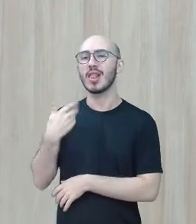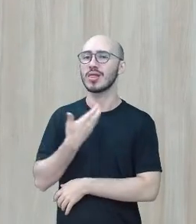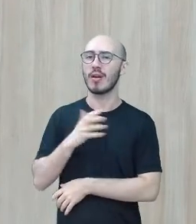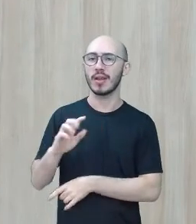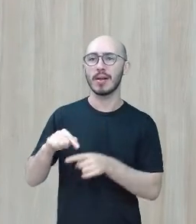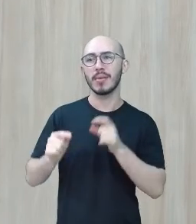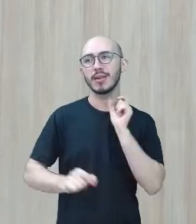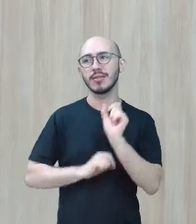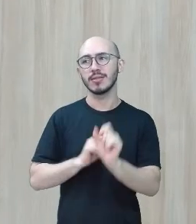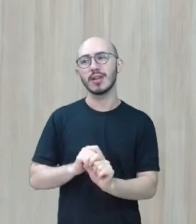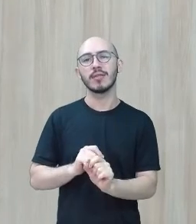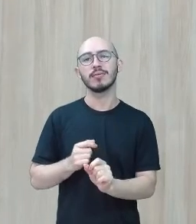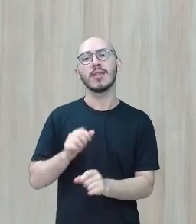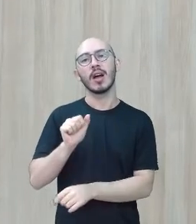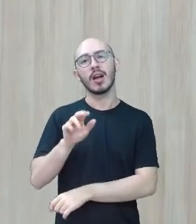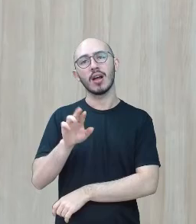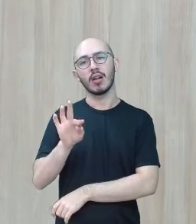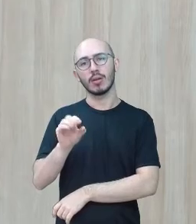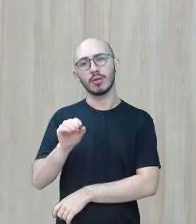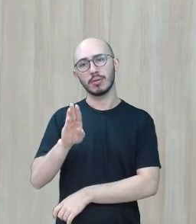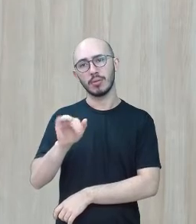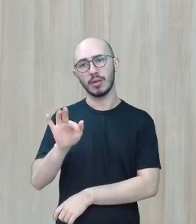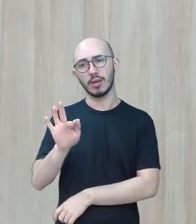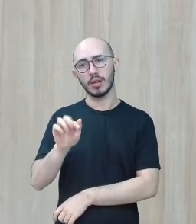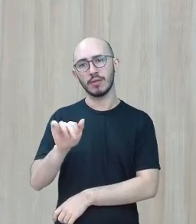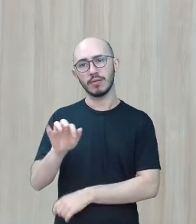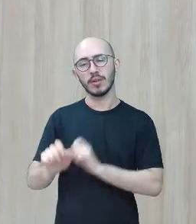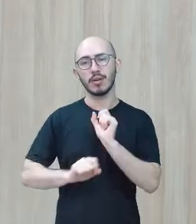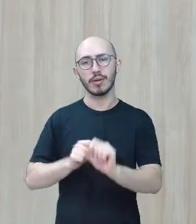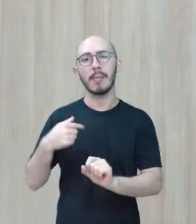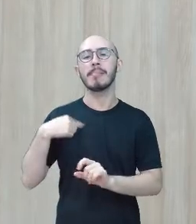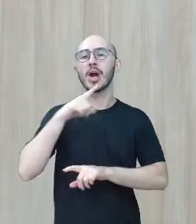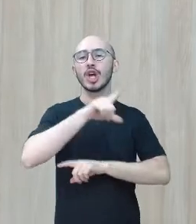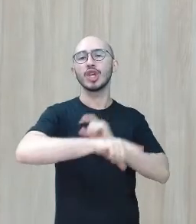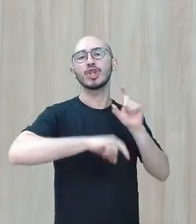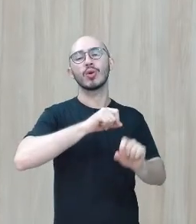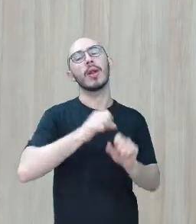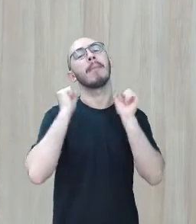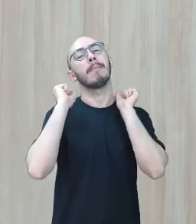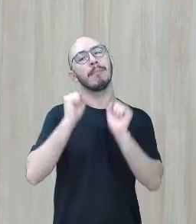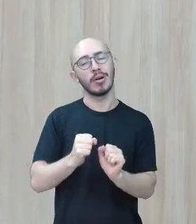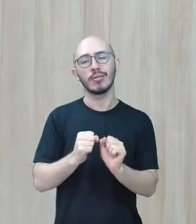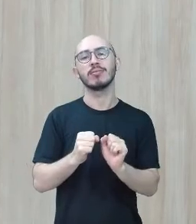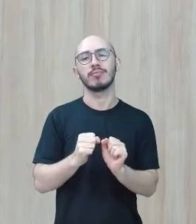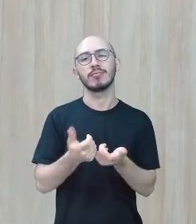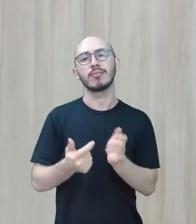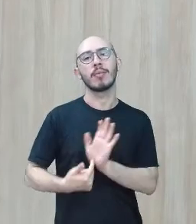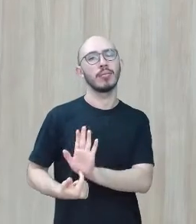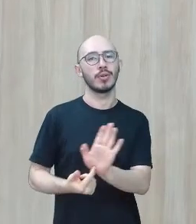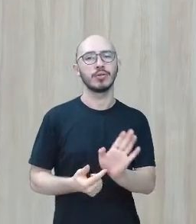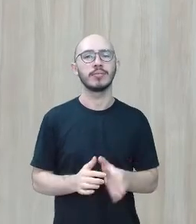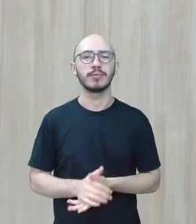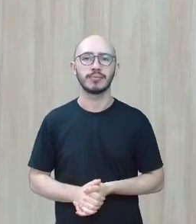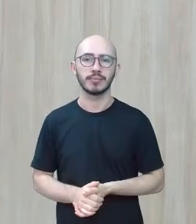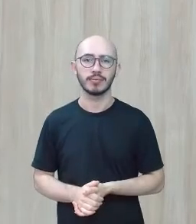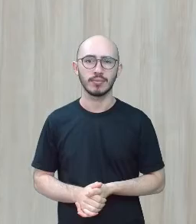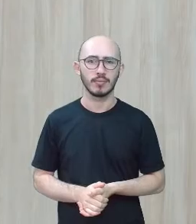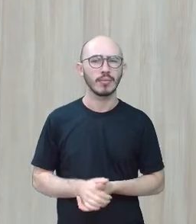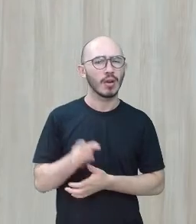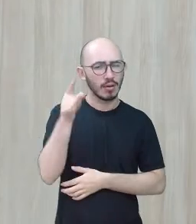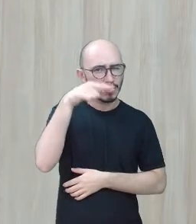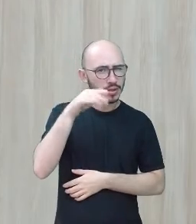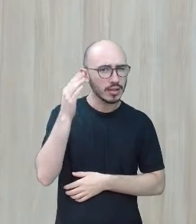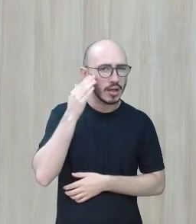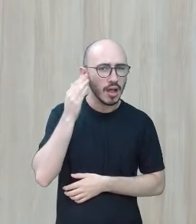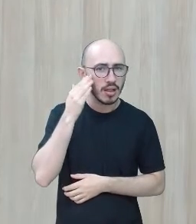autobiografia ela tem esse poder de selecionar, de escolher o recorte que ela quer mostrar. Deu para